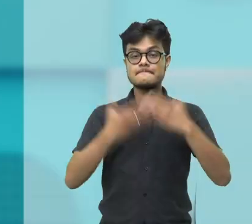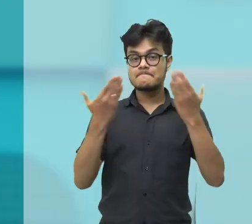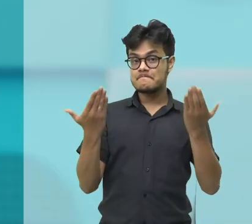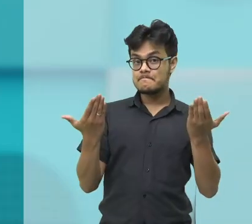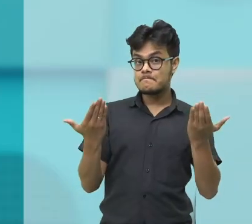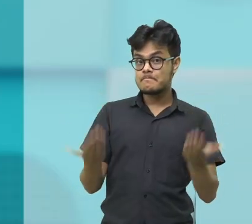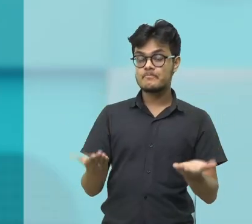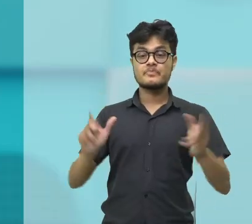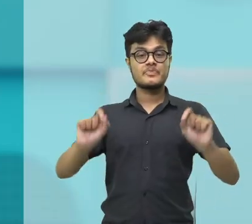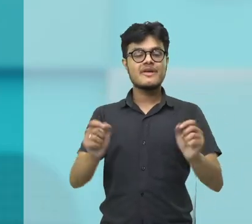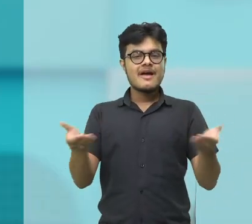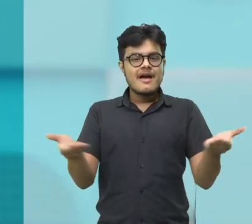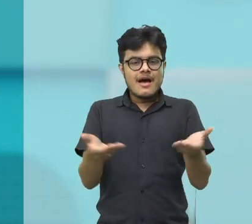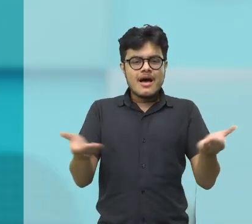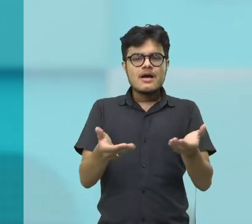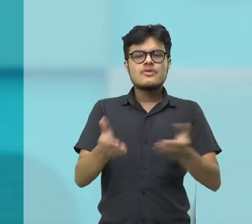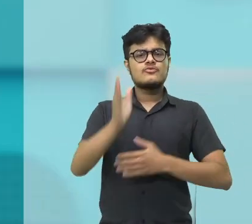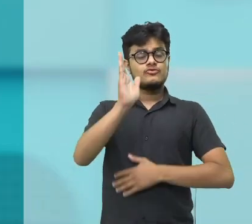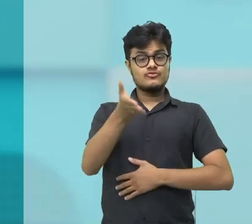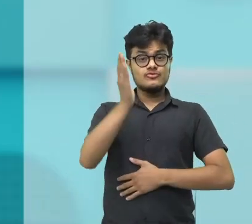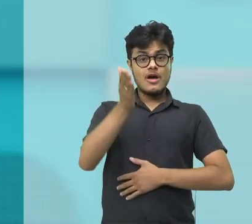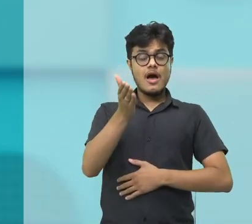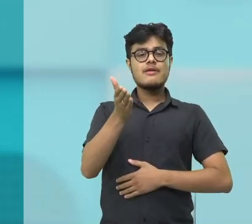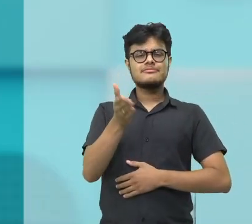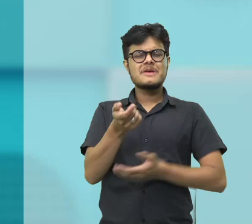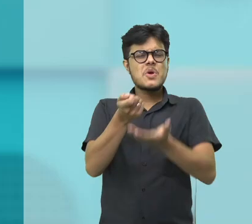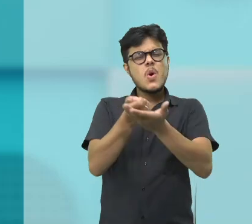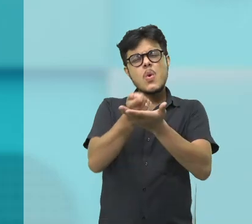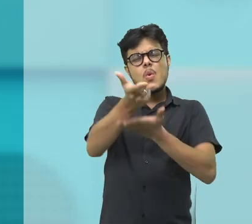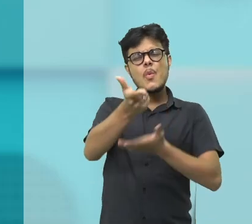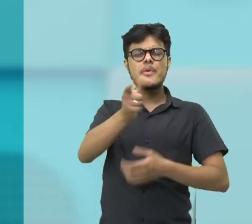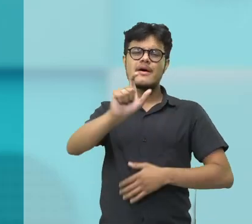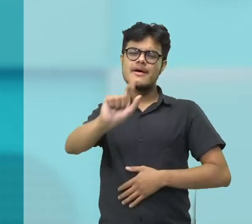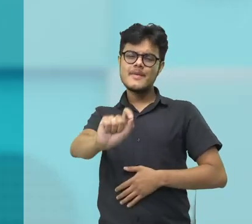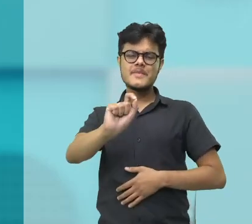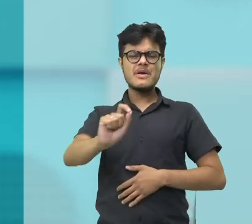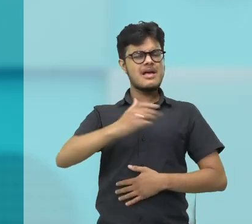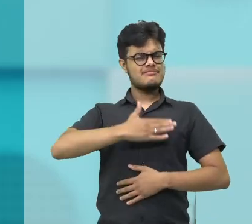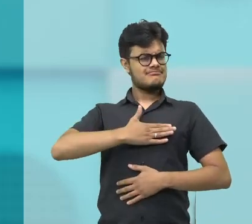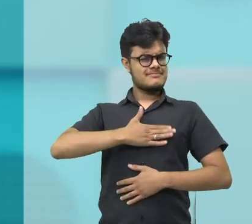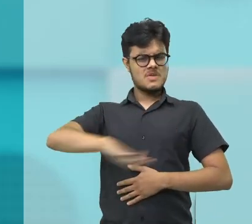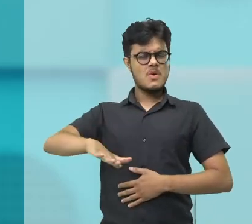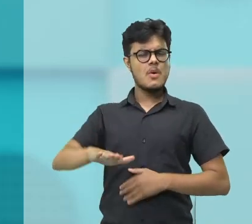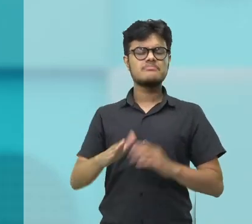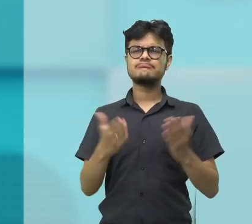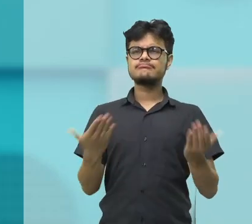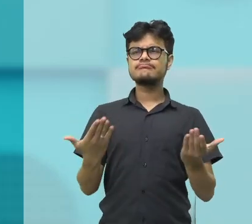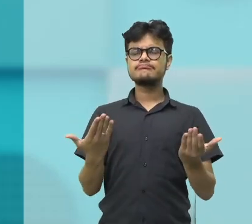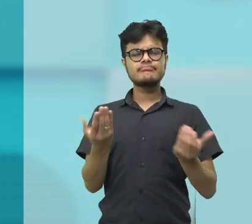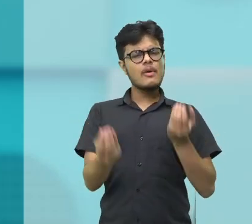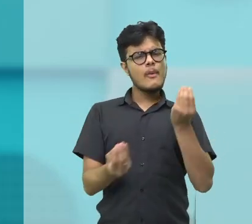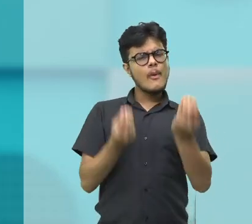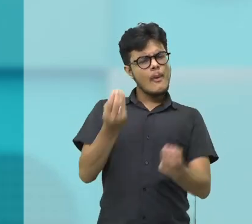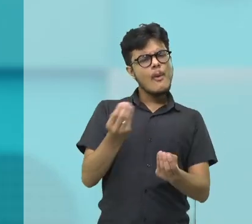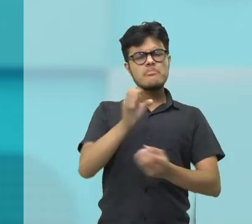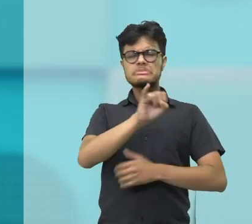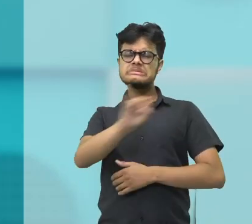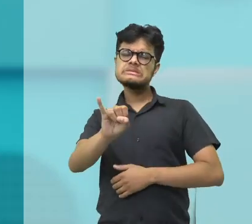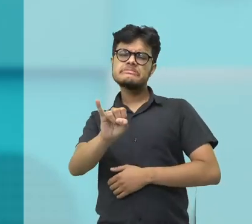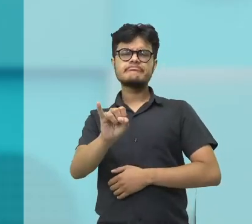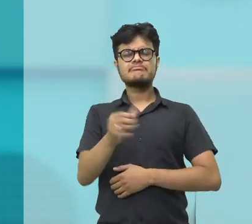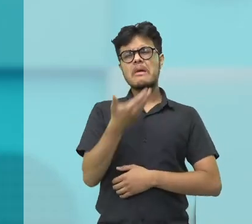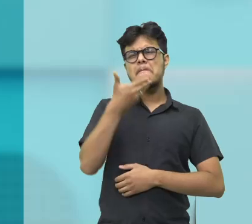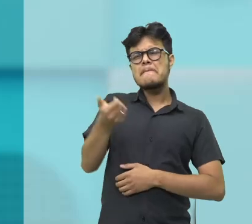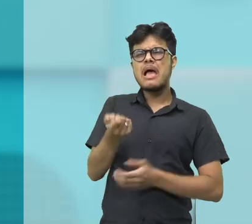Muito bem! Aqui, quem já comprou alguma coisa e não gostou, achou que precisou melhorar, ou até